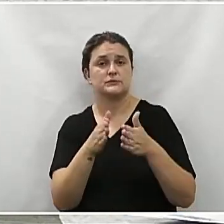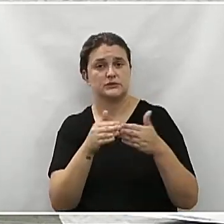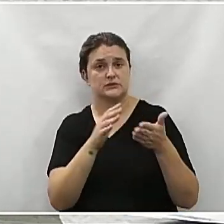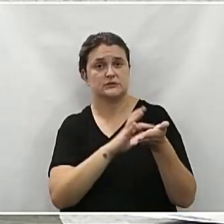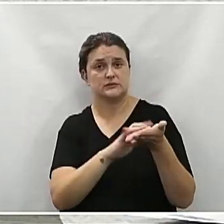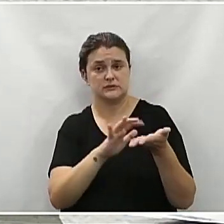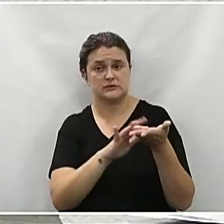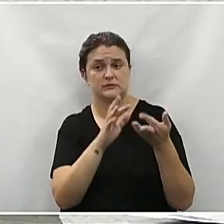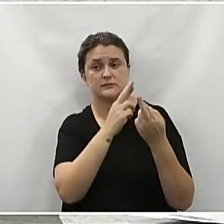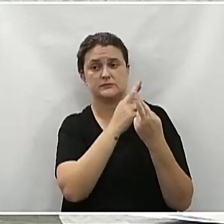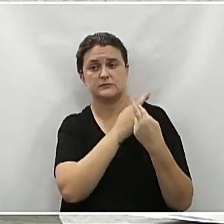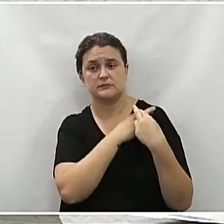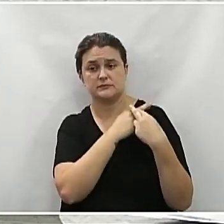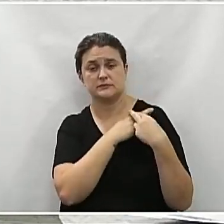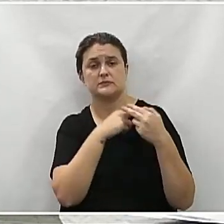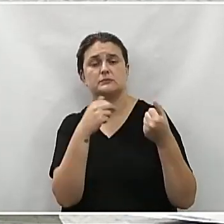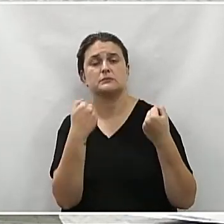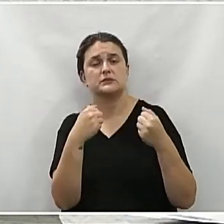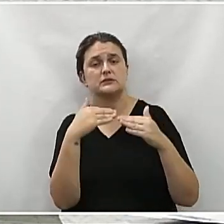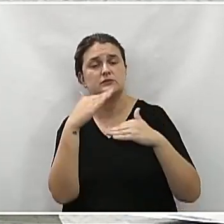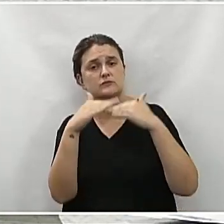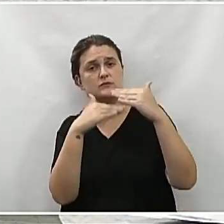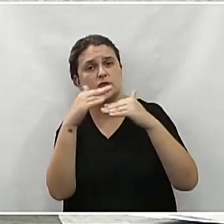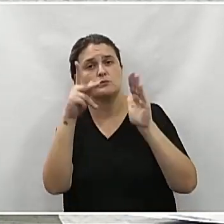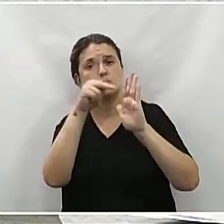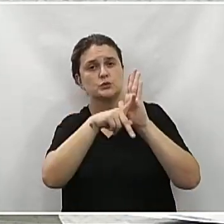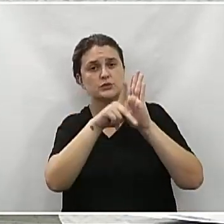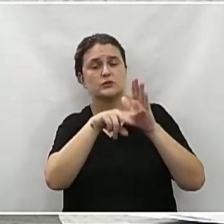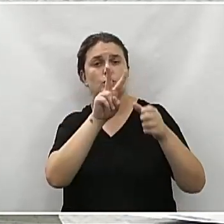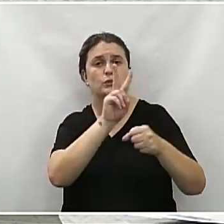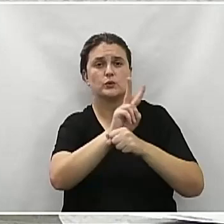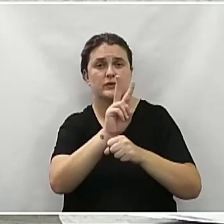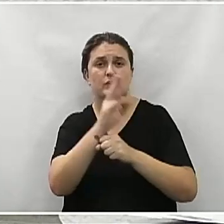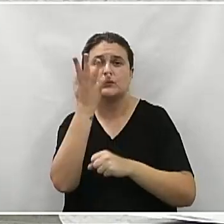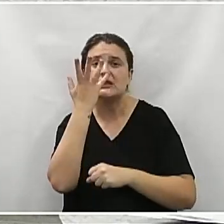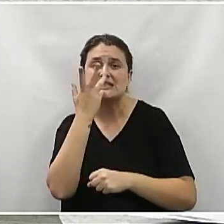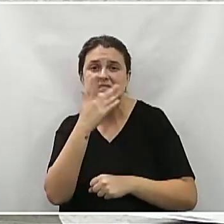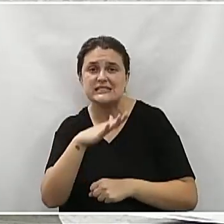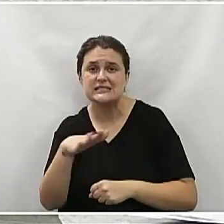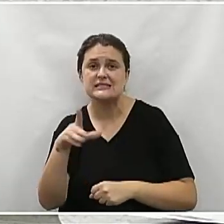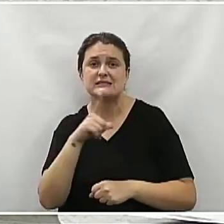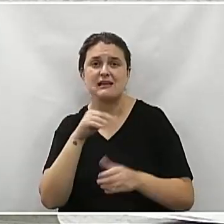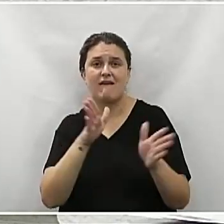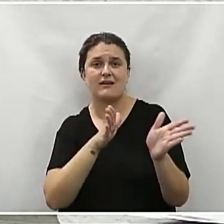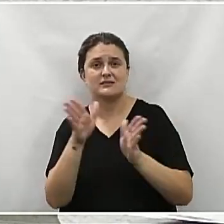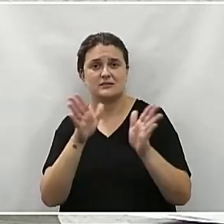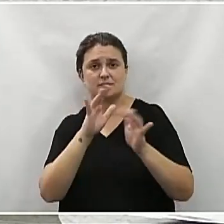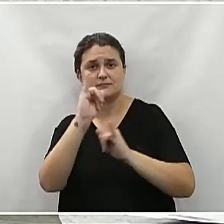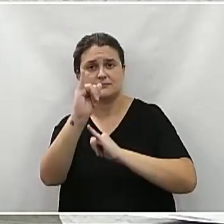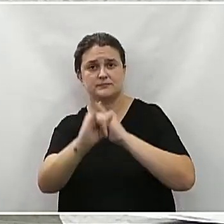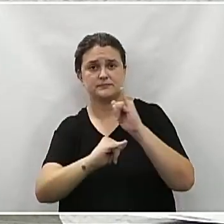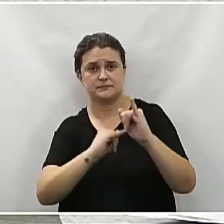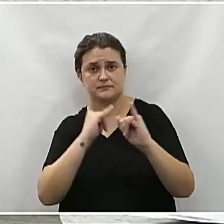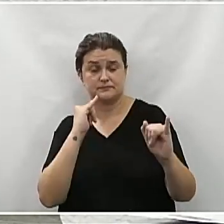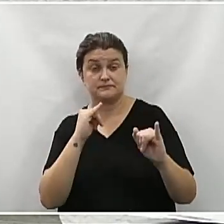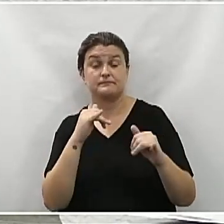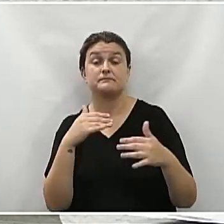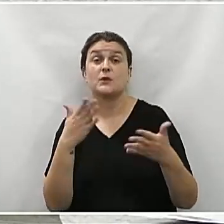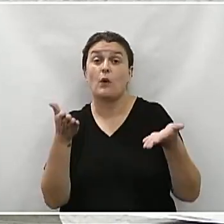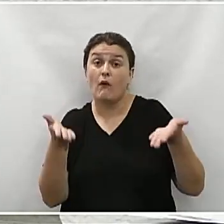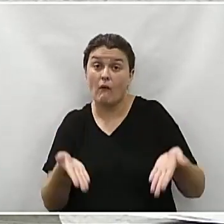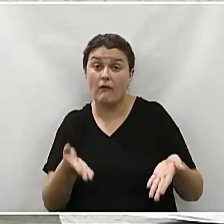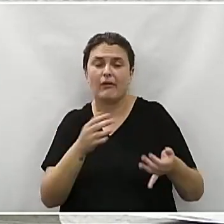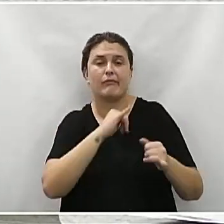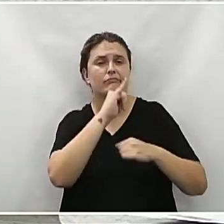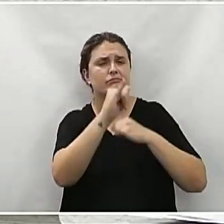secretaria competente, possam desenvolver um programa de proteção às crianças que têm acesso à internet. A internet é uma